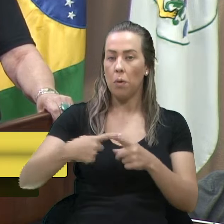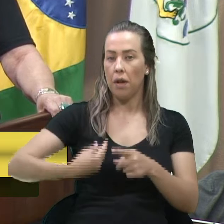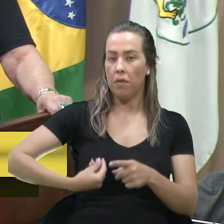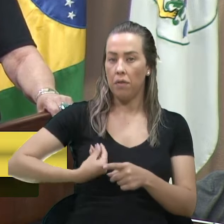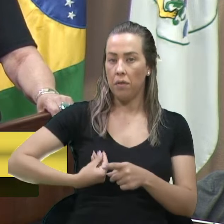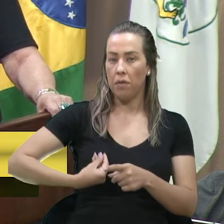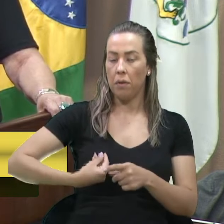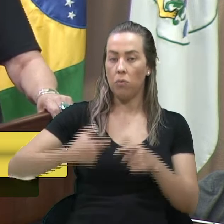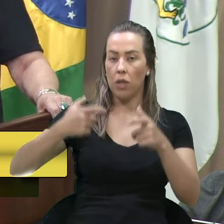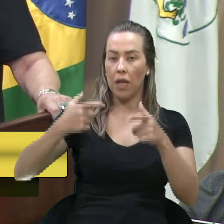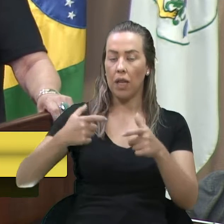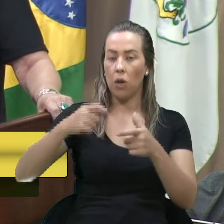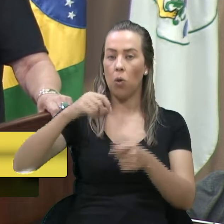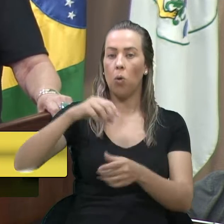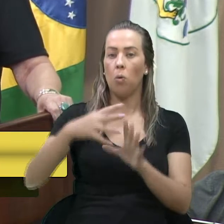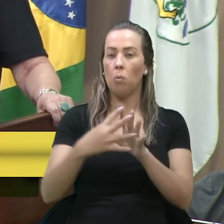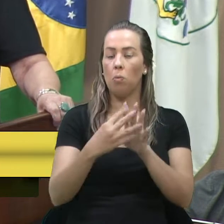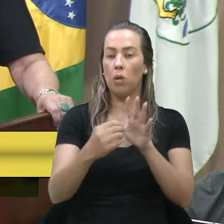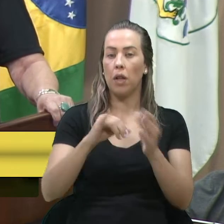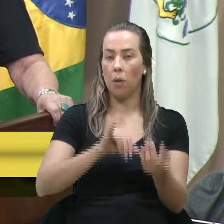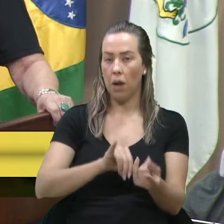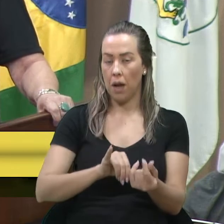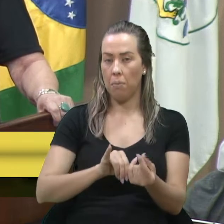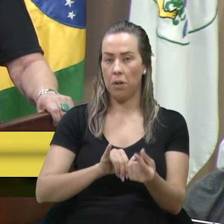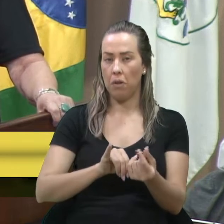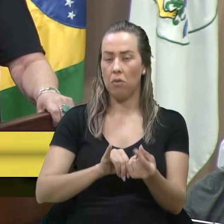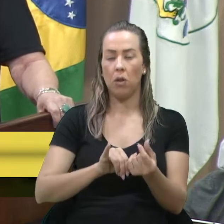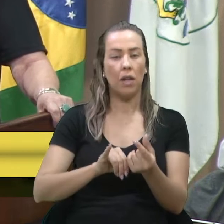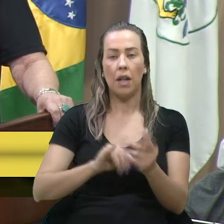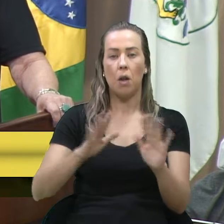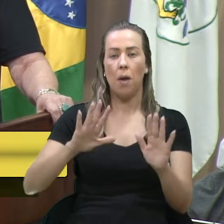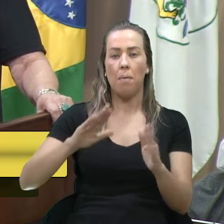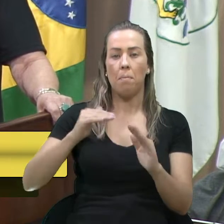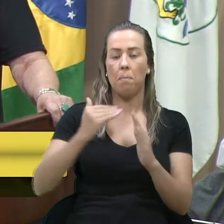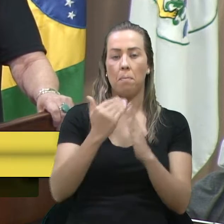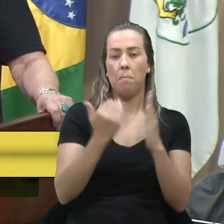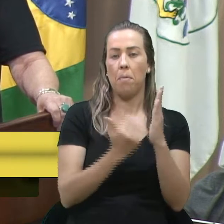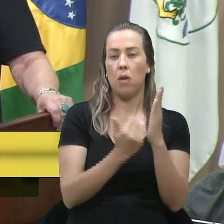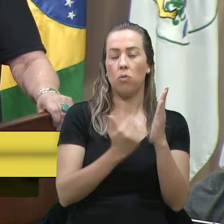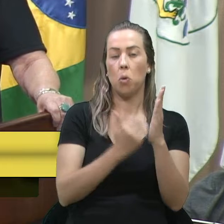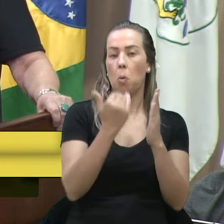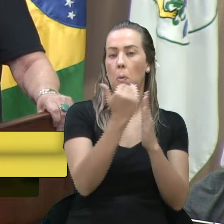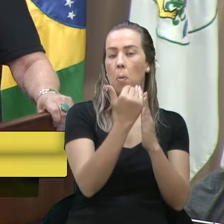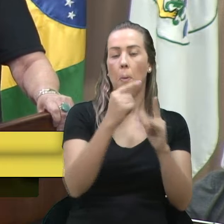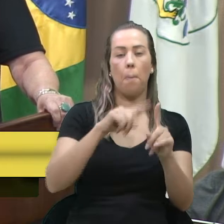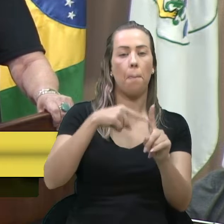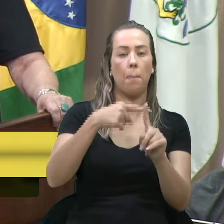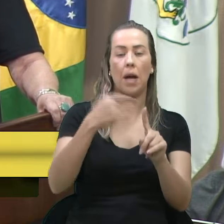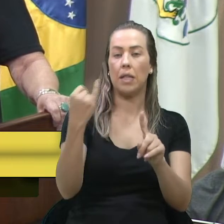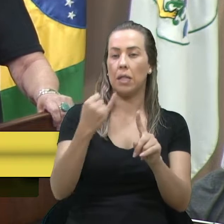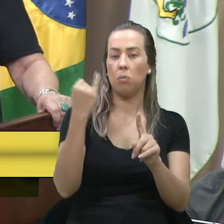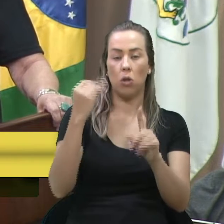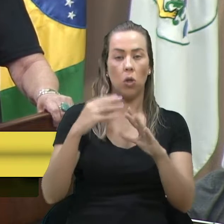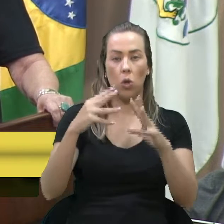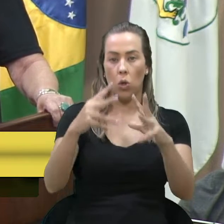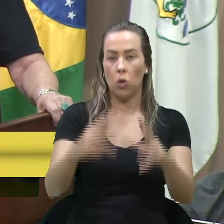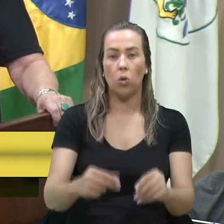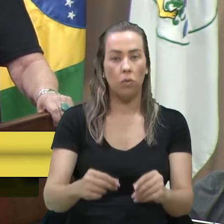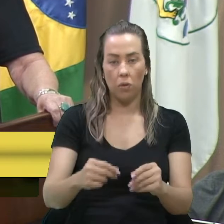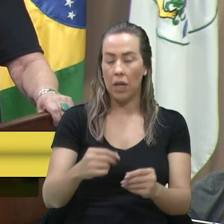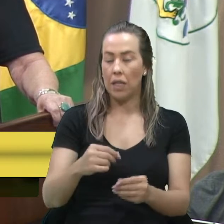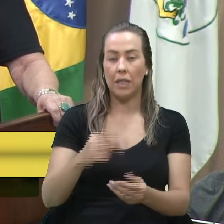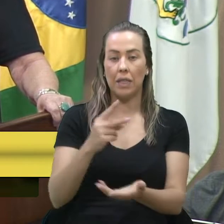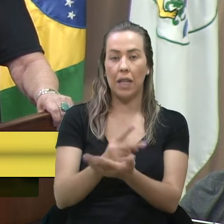modelo capitalista. Nenhum é mais importante do que o outro, mas nenhum é